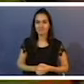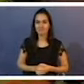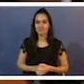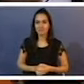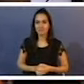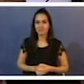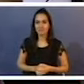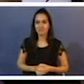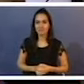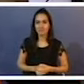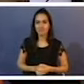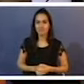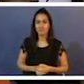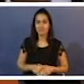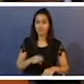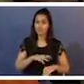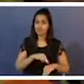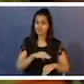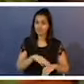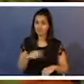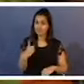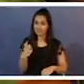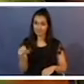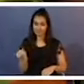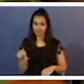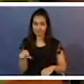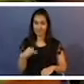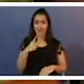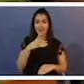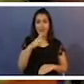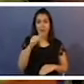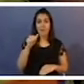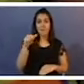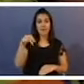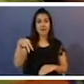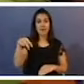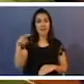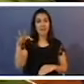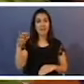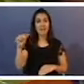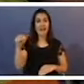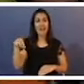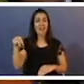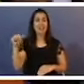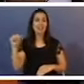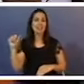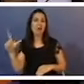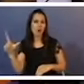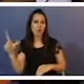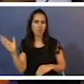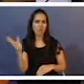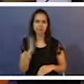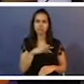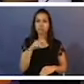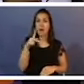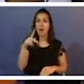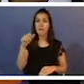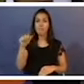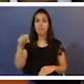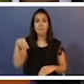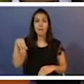o módulo 19 o Pantanal eo Pampa página 192